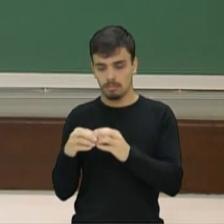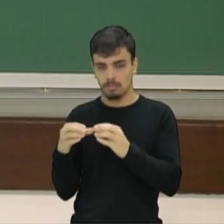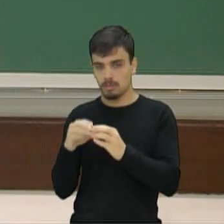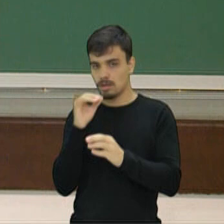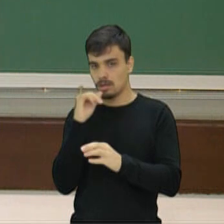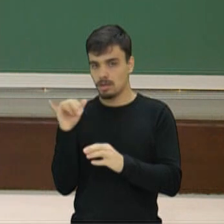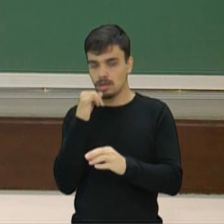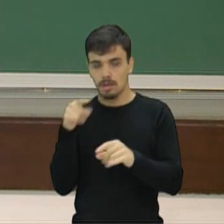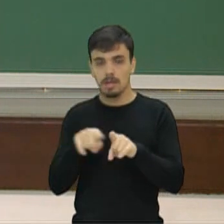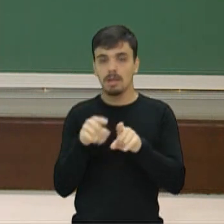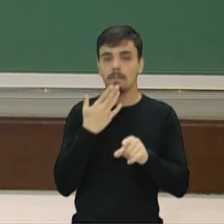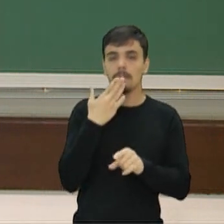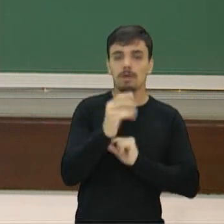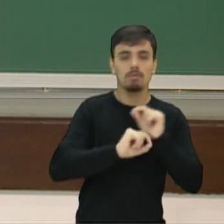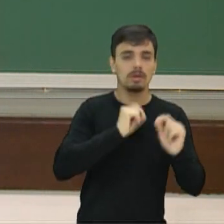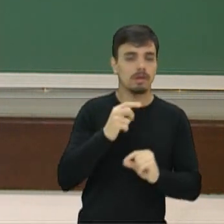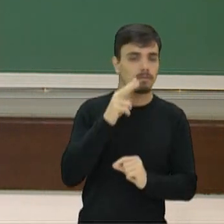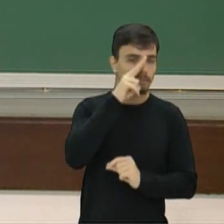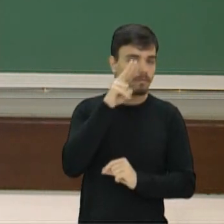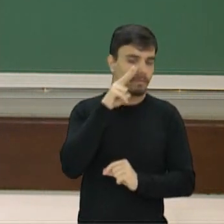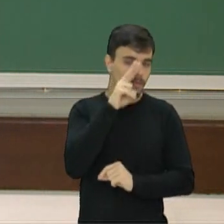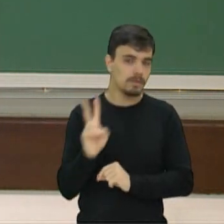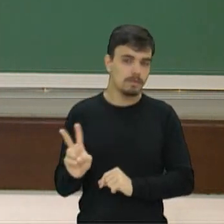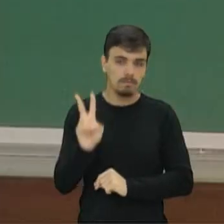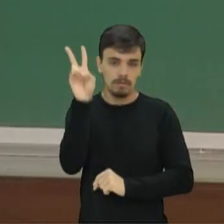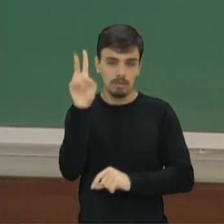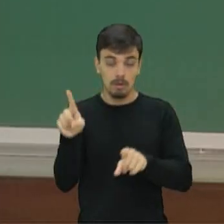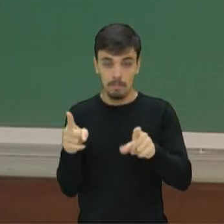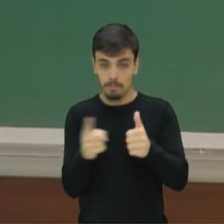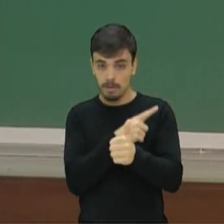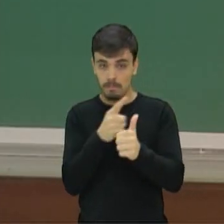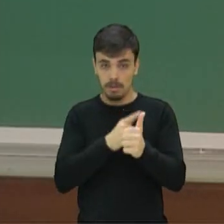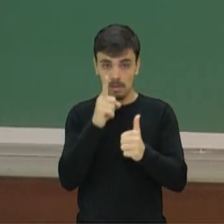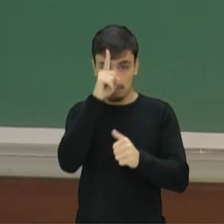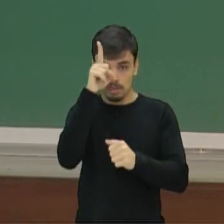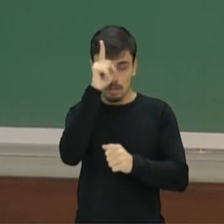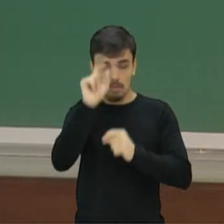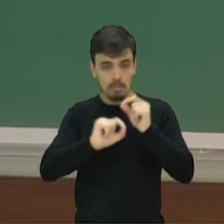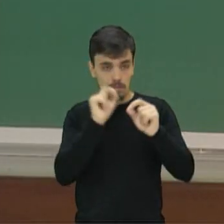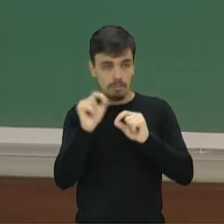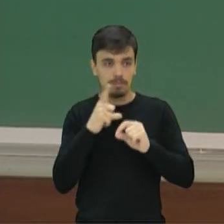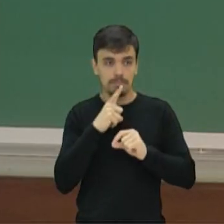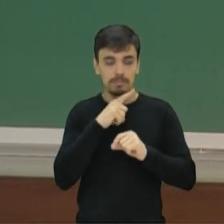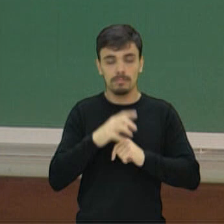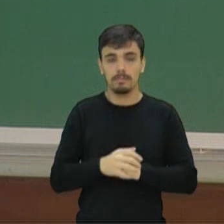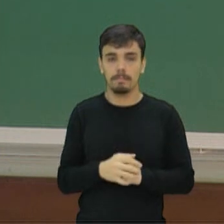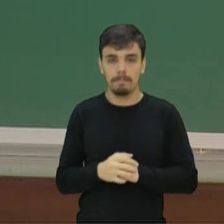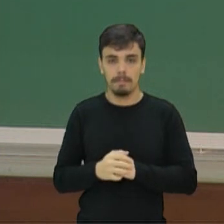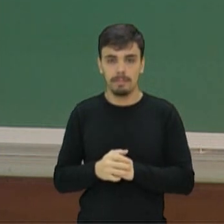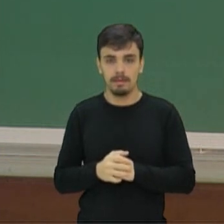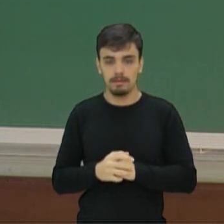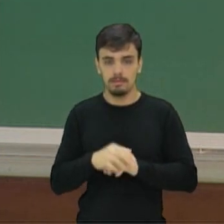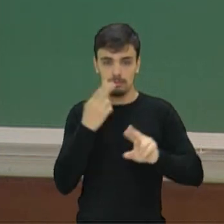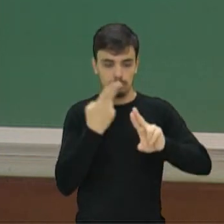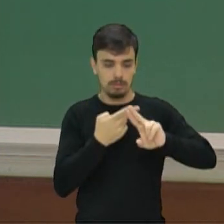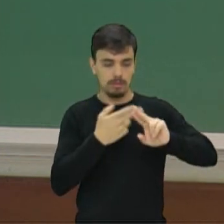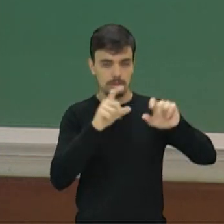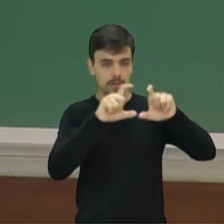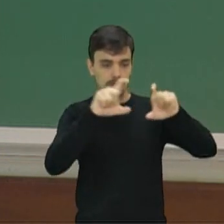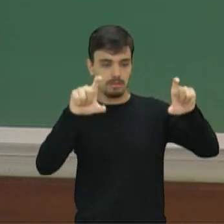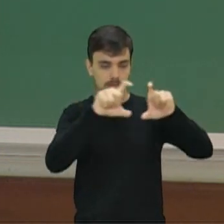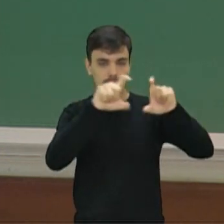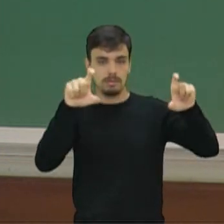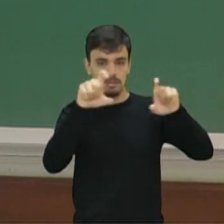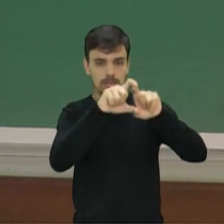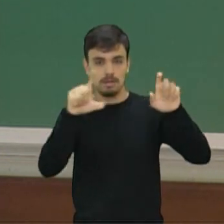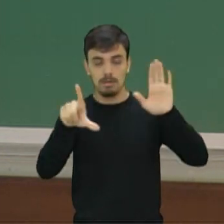o valor da força. Então assim, a primeira ideia vou equacionar, vou usar a equação da lei de Coulomb, a